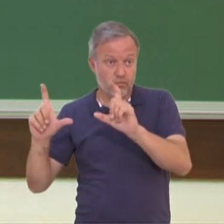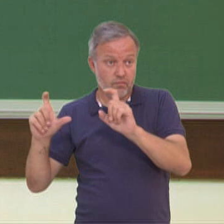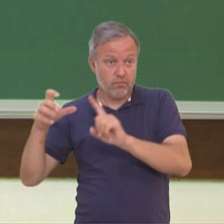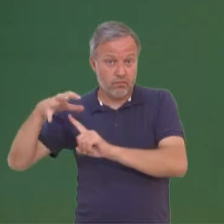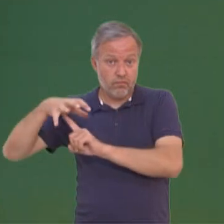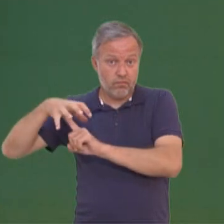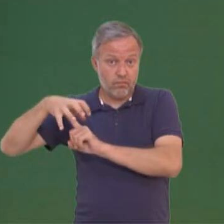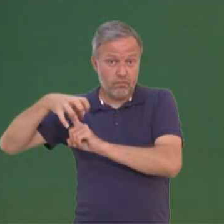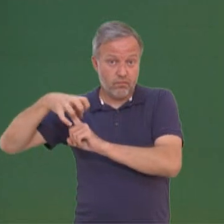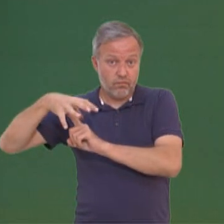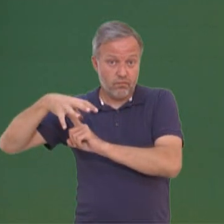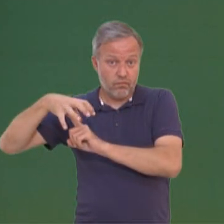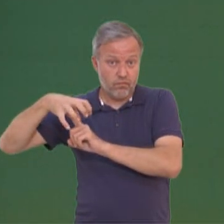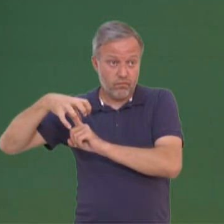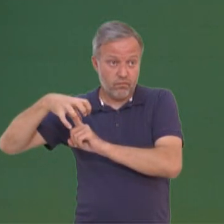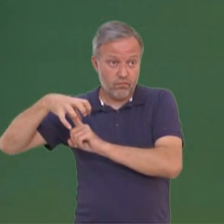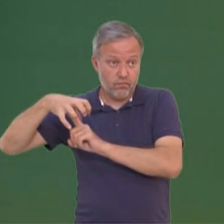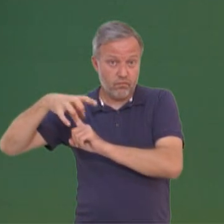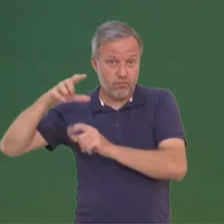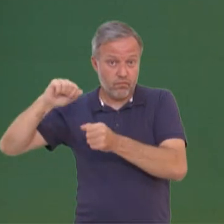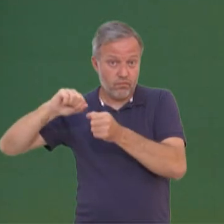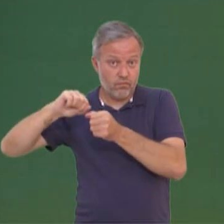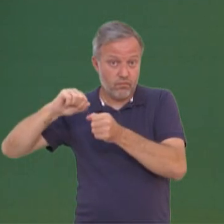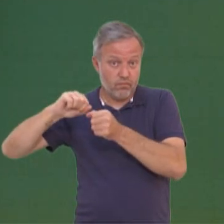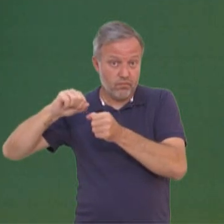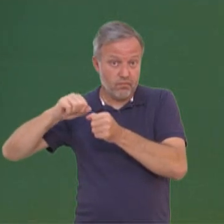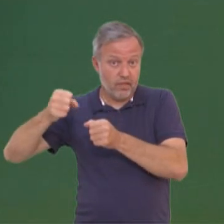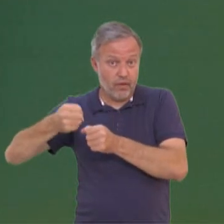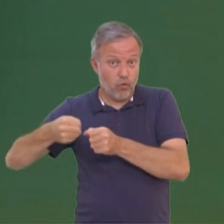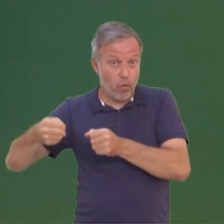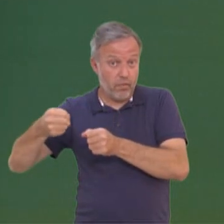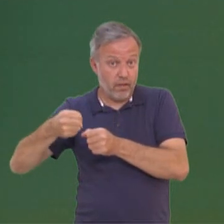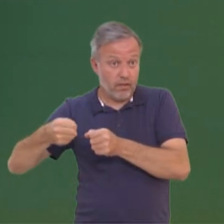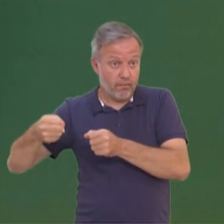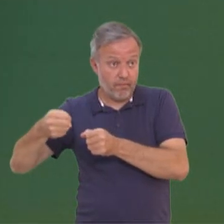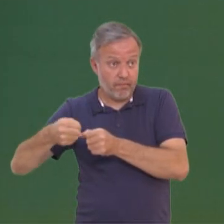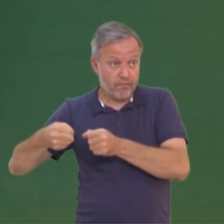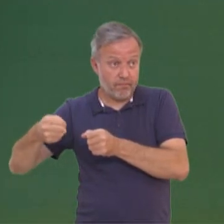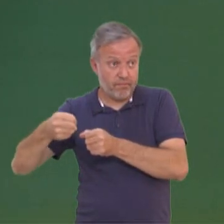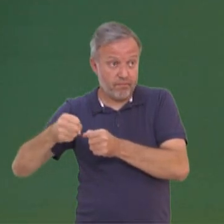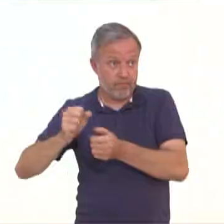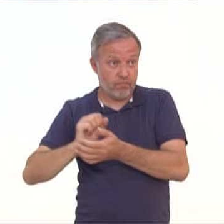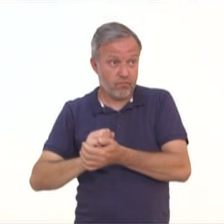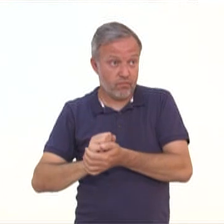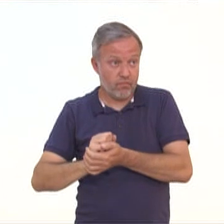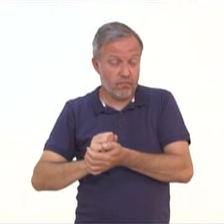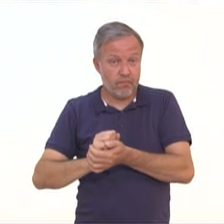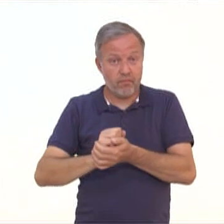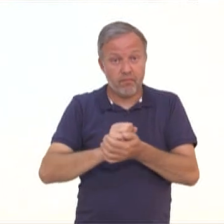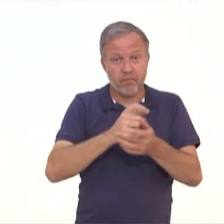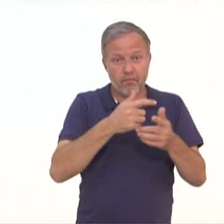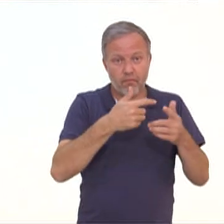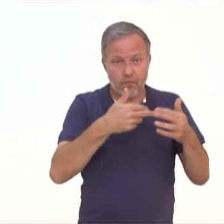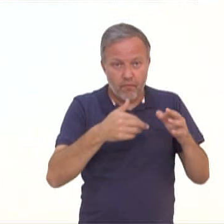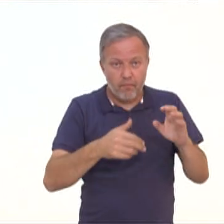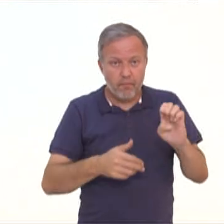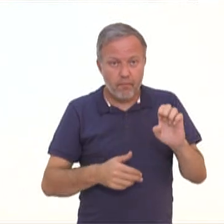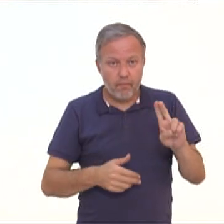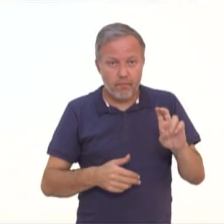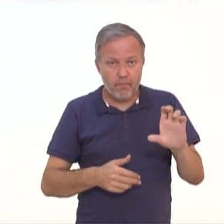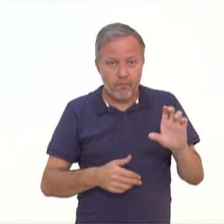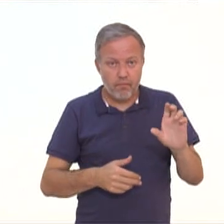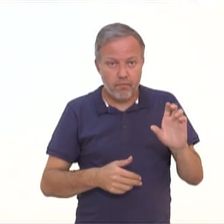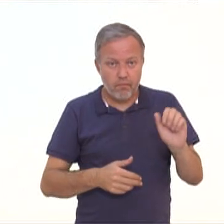tipo champignon, pronto para a gente fazer um estrogonofe. Pensou? Que delícia. Seres eucariontes alimentam-se